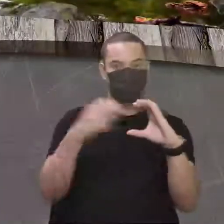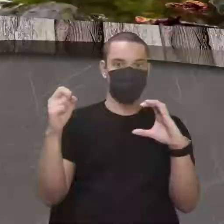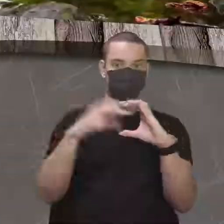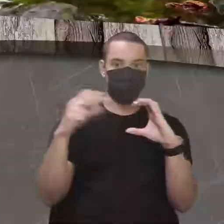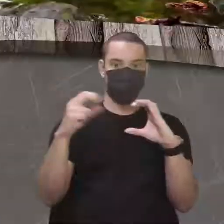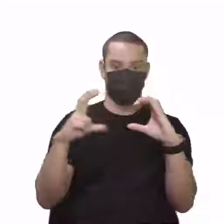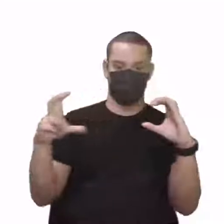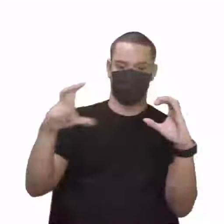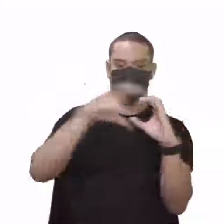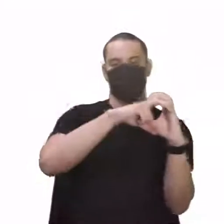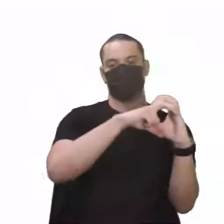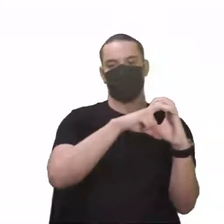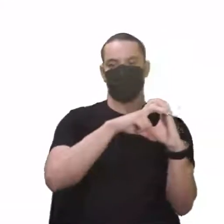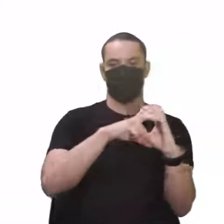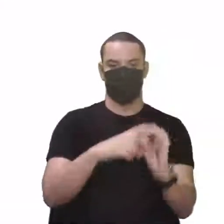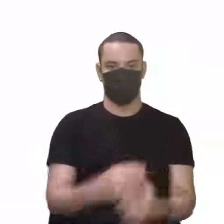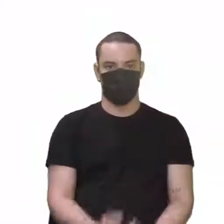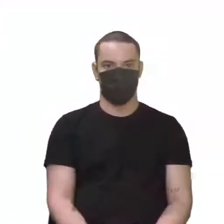Continuando, joga lá.